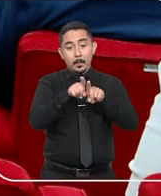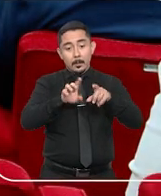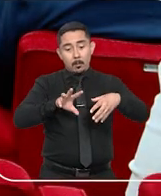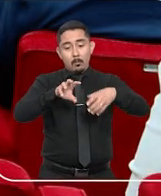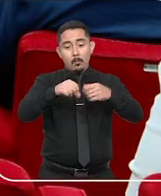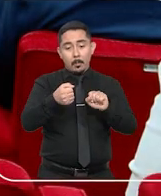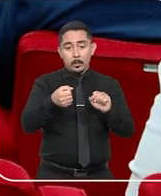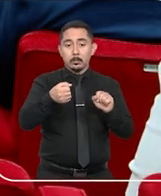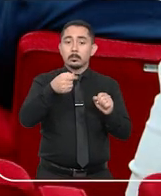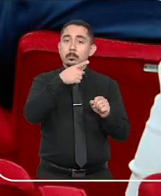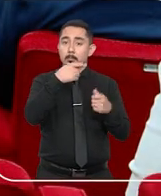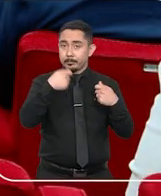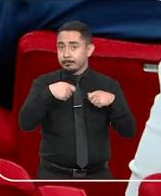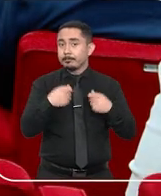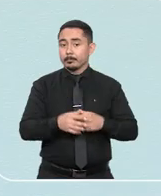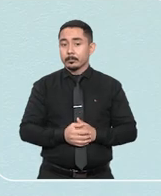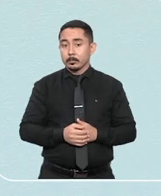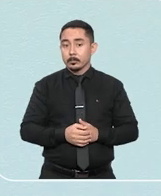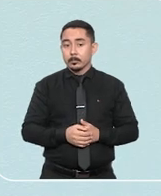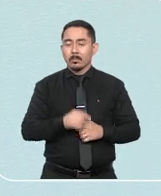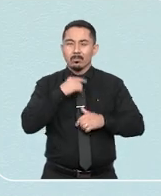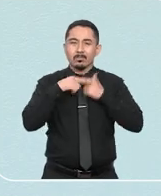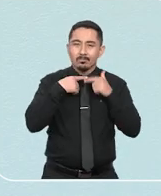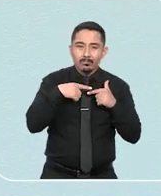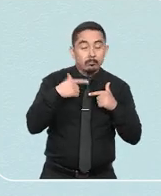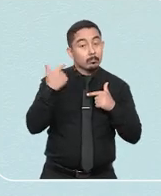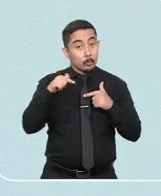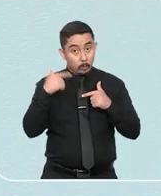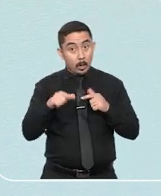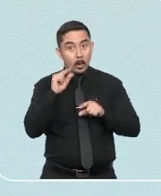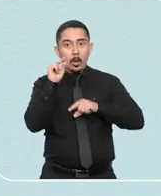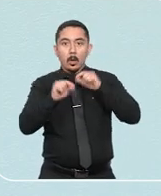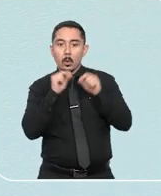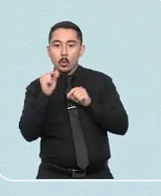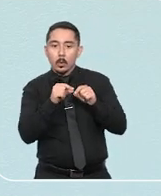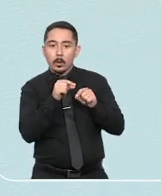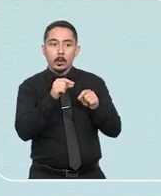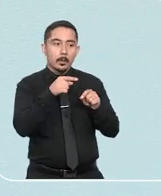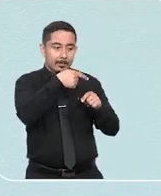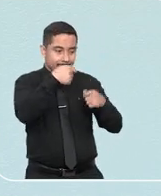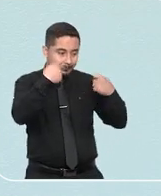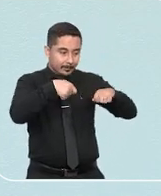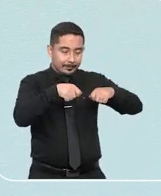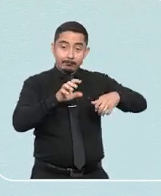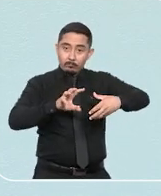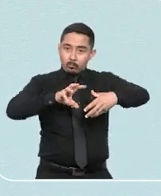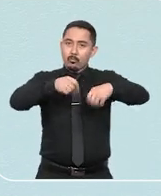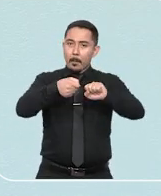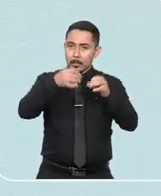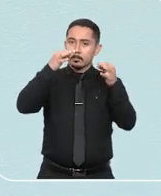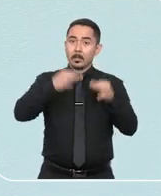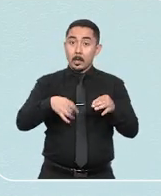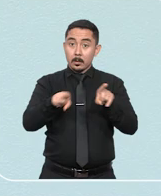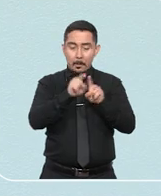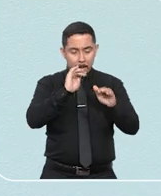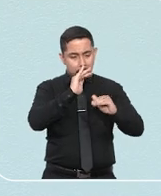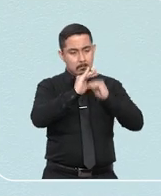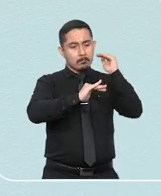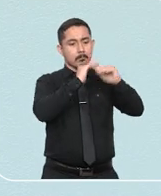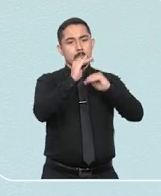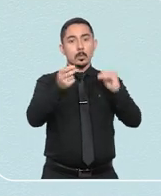formação acadêmica dos magistrados. Não há dúvida de que somente por meio de uma boa formação e